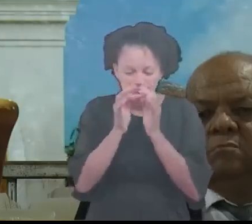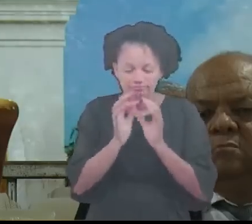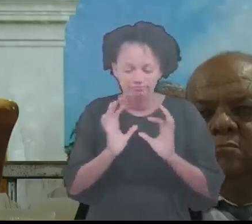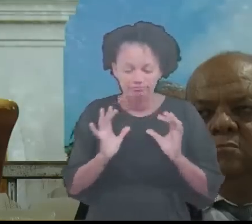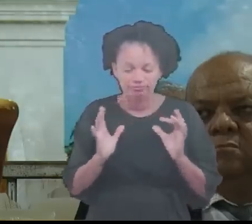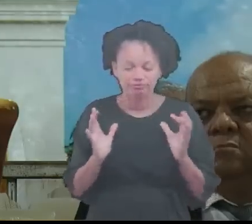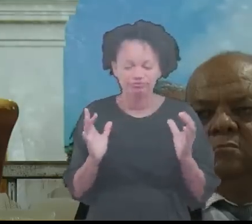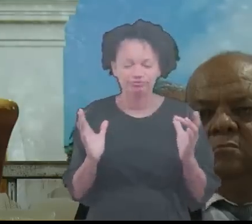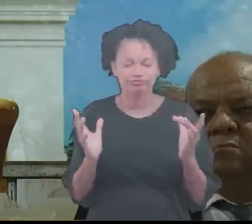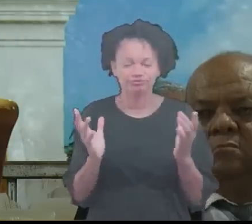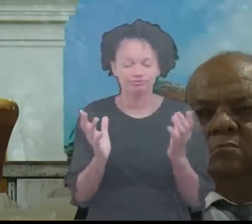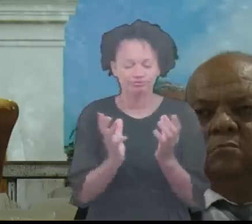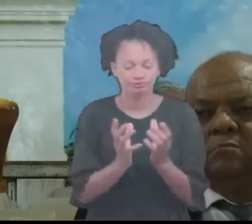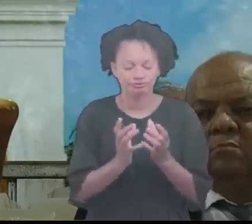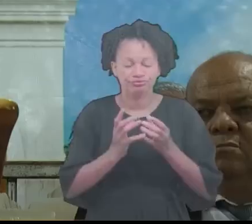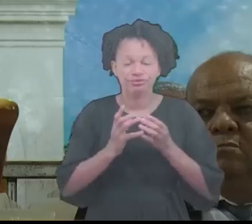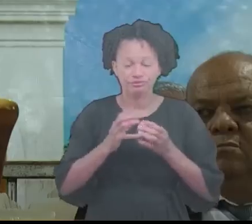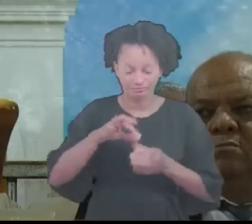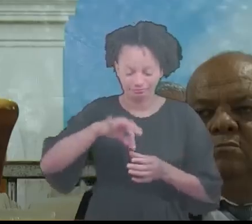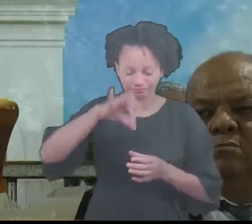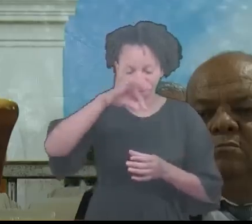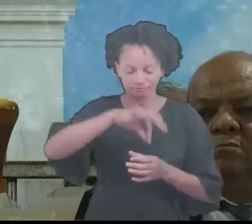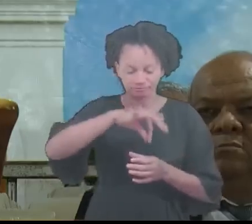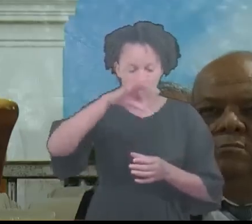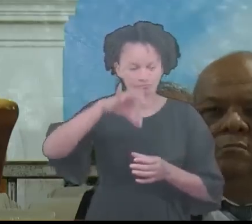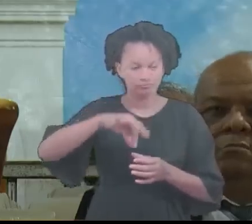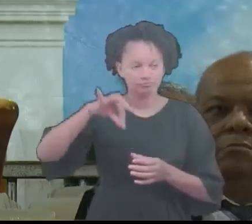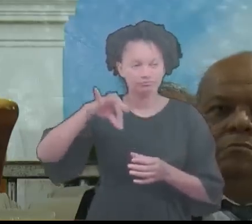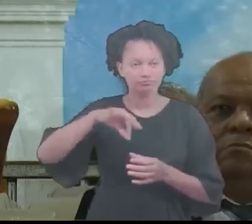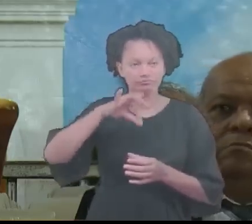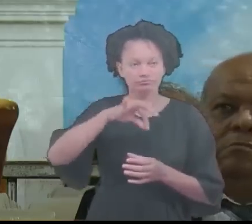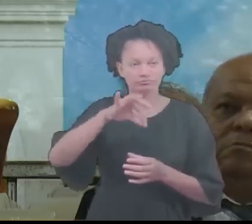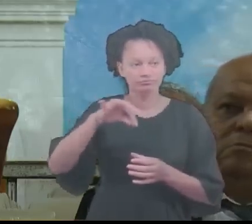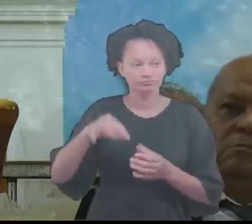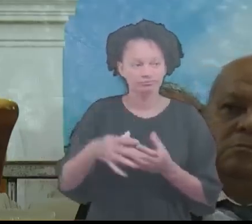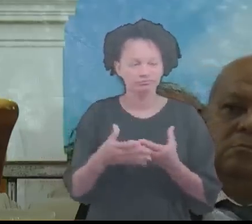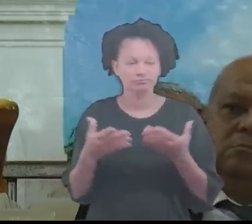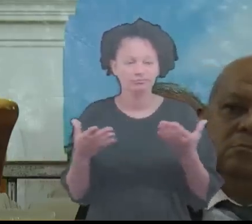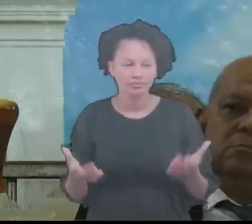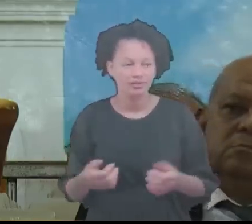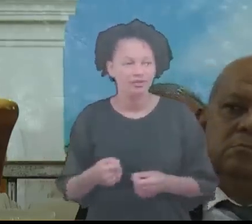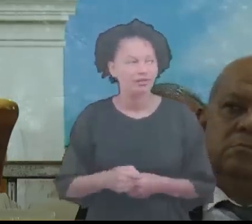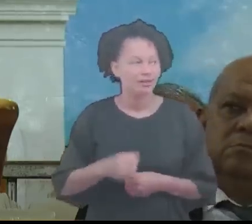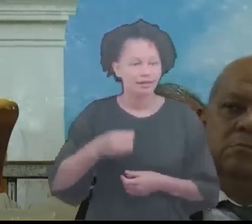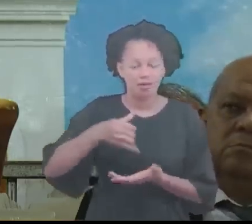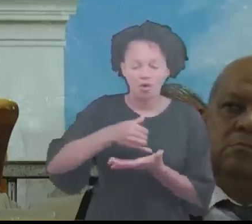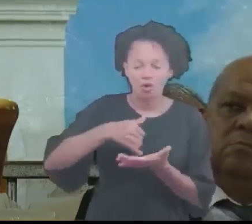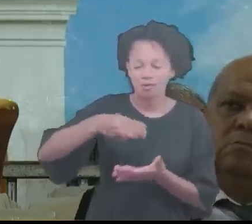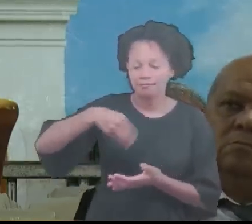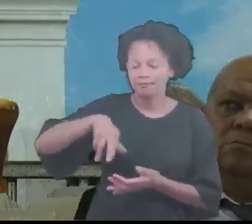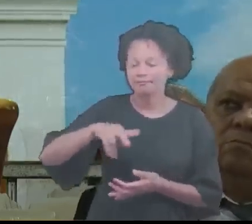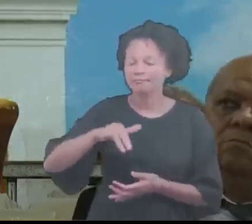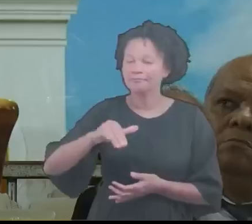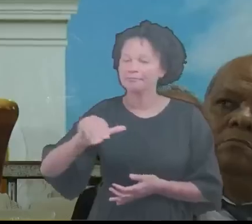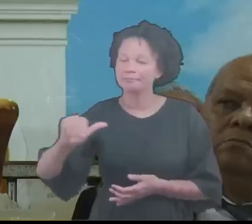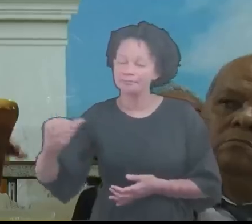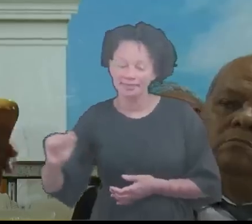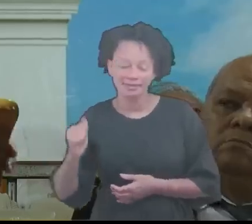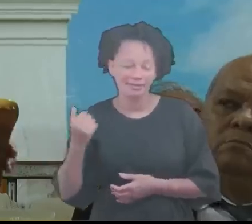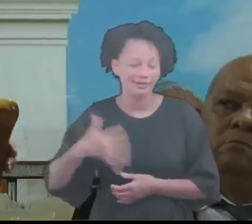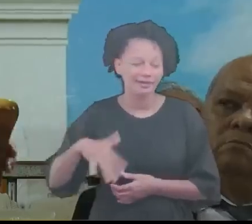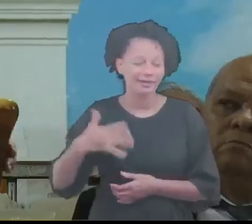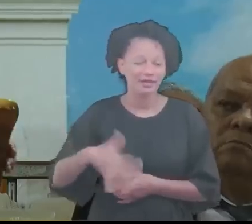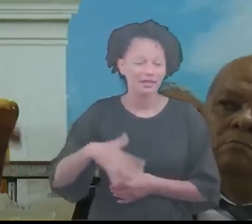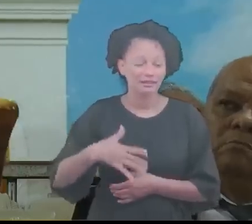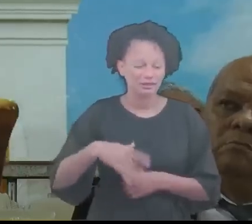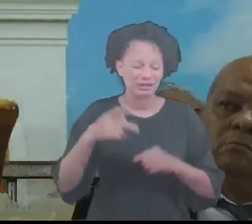aleluia. A mirra, meus irmãos, também é cara. A mirra é cara. A mirra nasce nos rochedos da